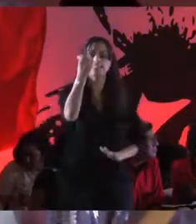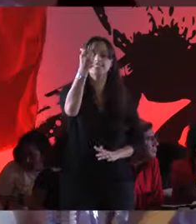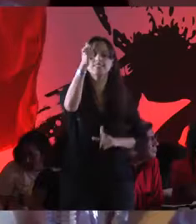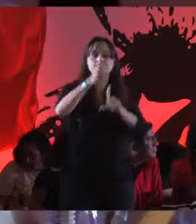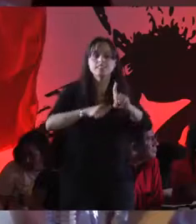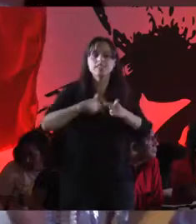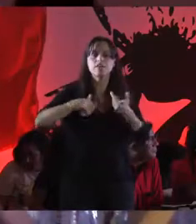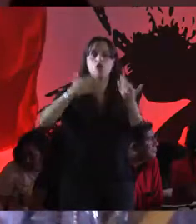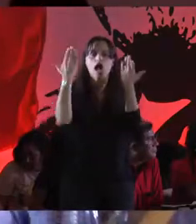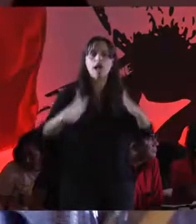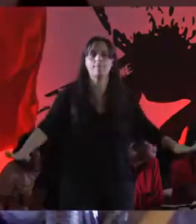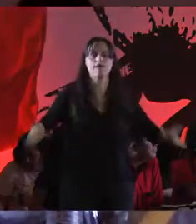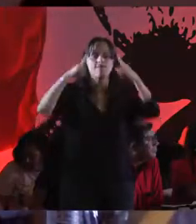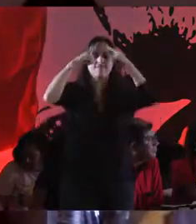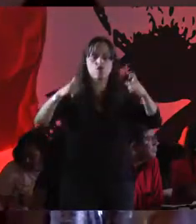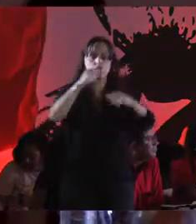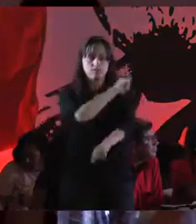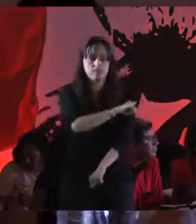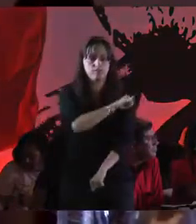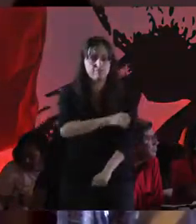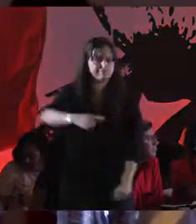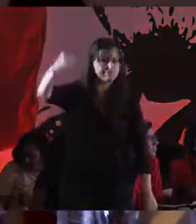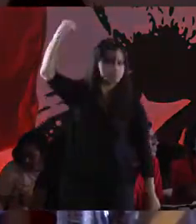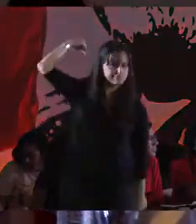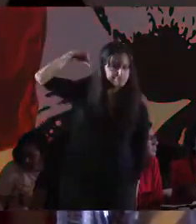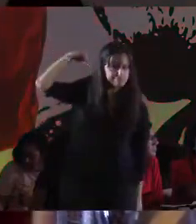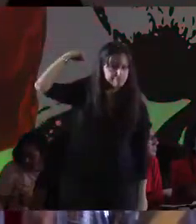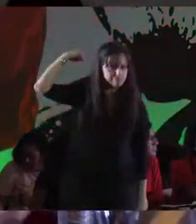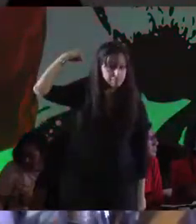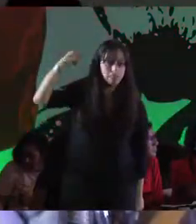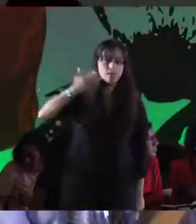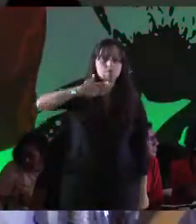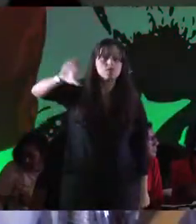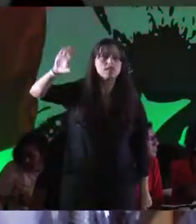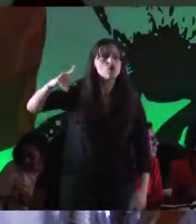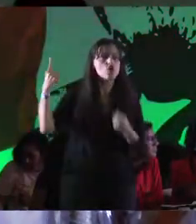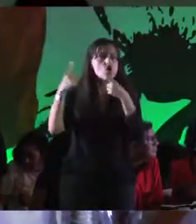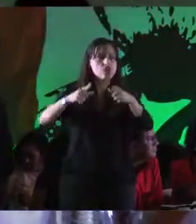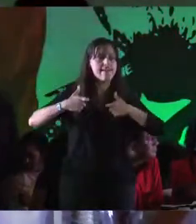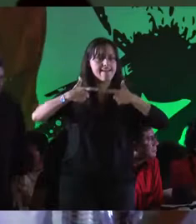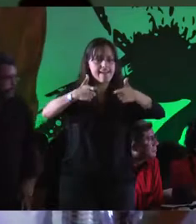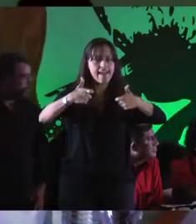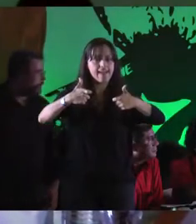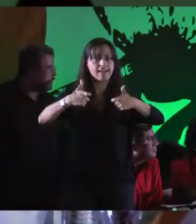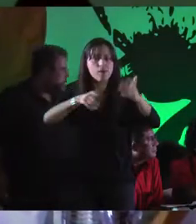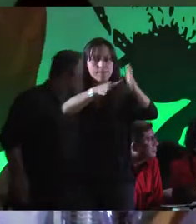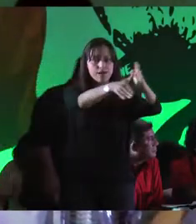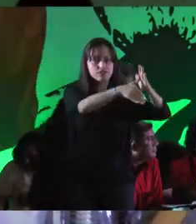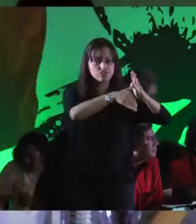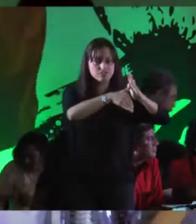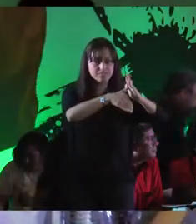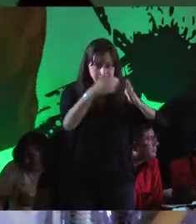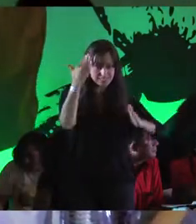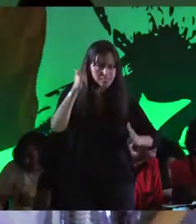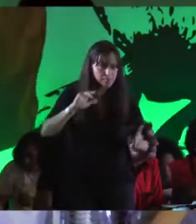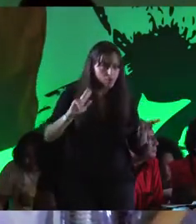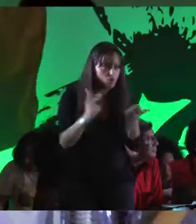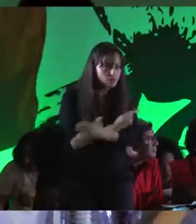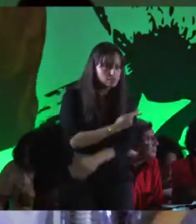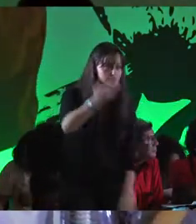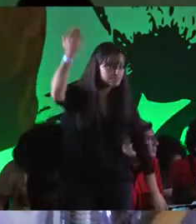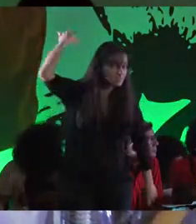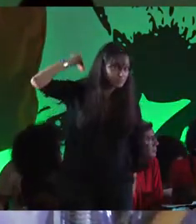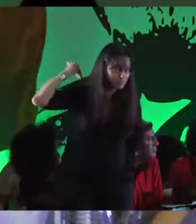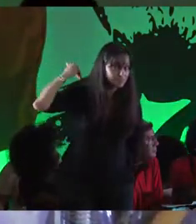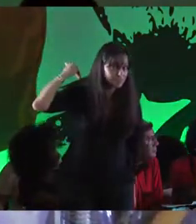eu vou acabar com a violência. E prometeu uma guerra aos bandidos. Sabe o que aconteceu no Rio de Janeiro?